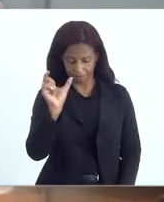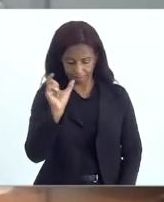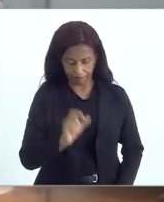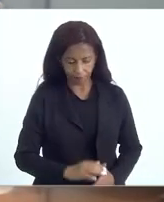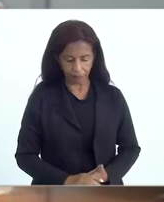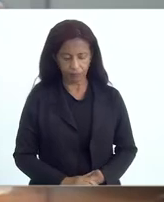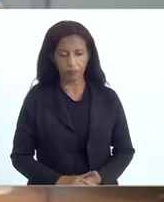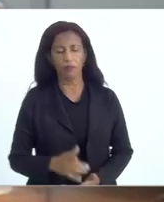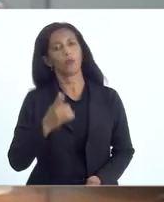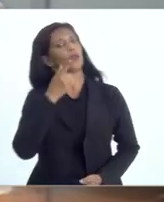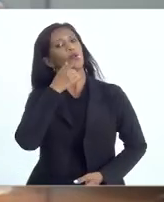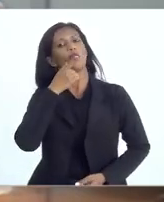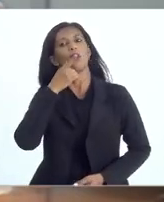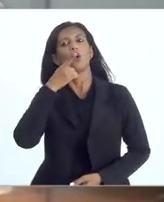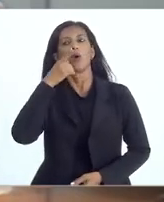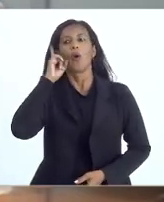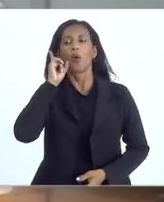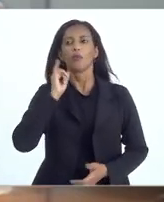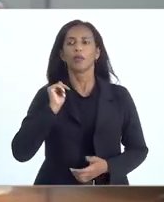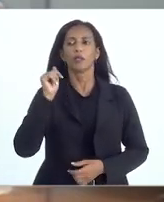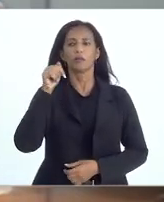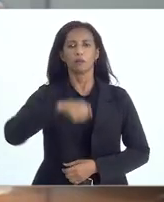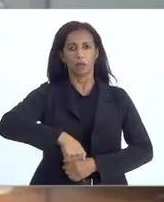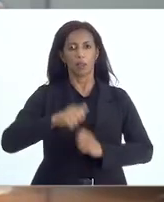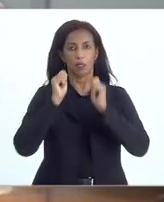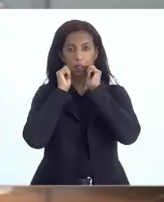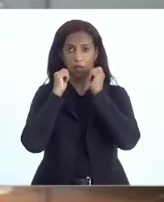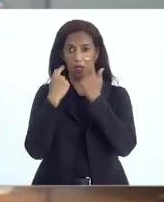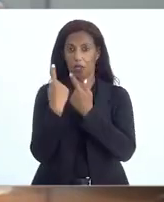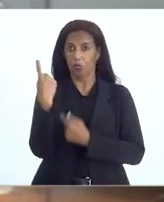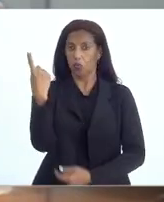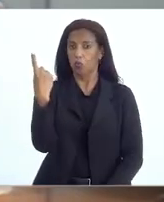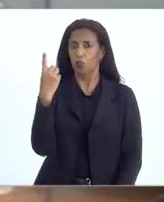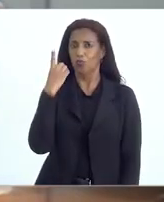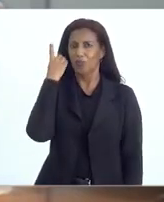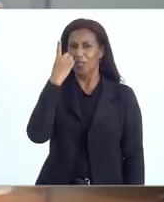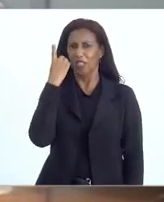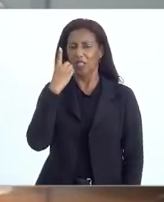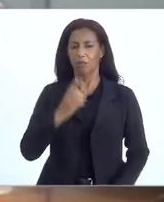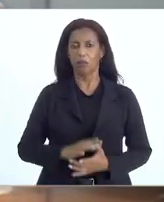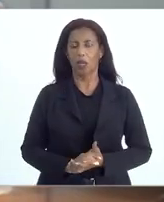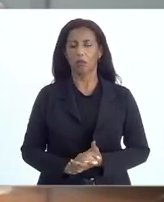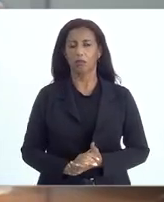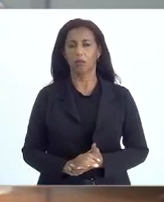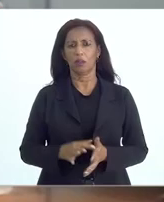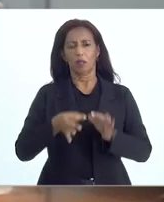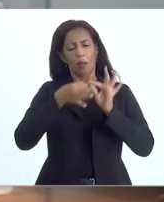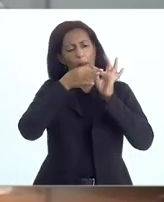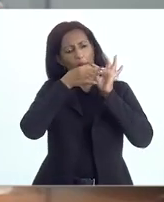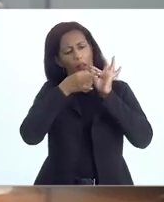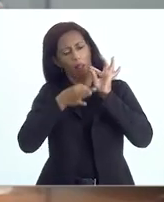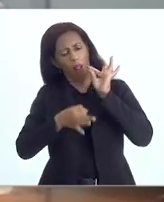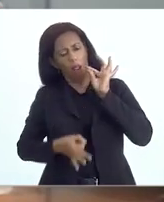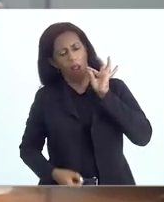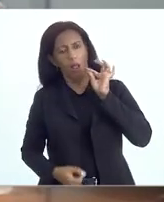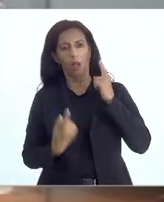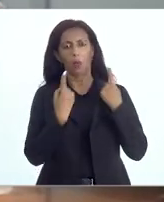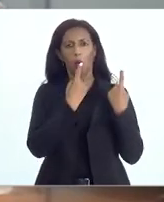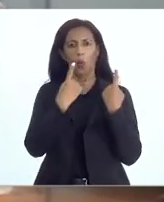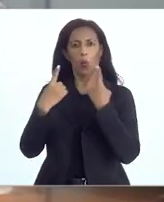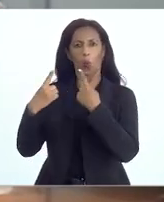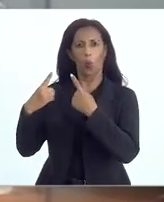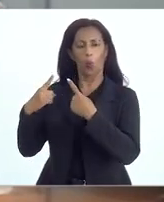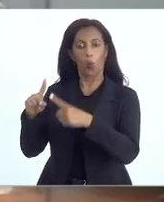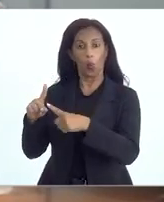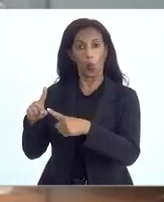o expediente final dessa casa teve um deputado o que fez o discurso duríssimo contra a Corporação e